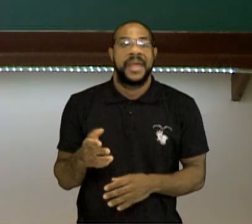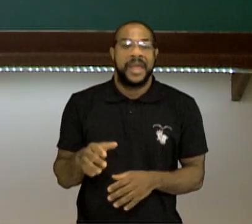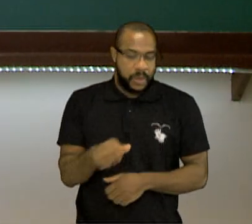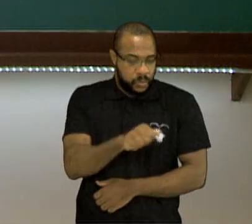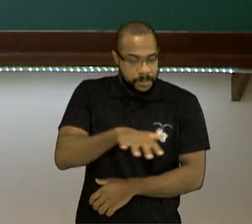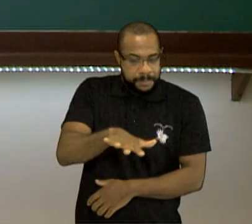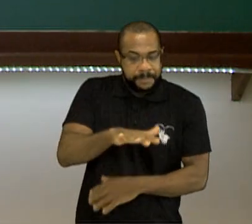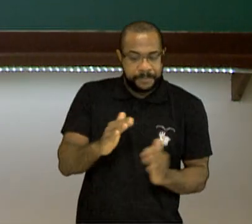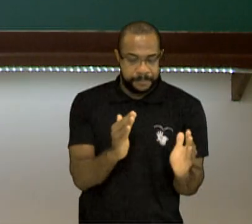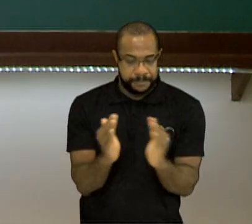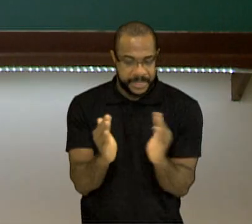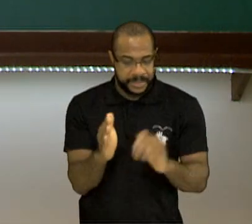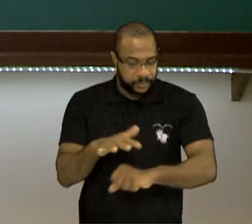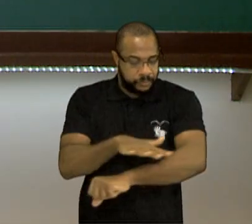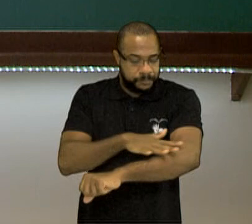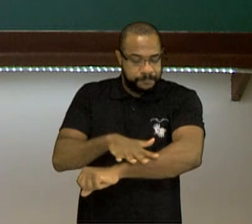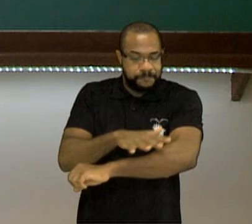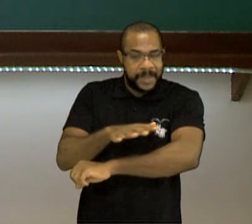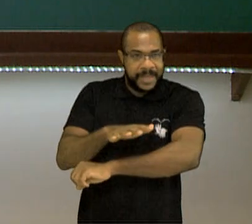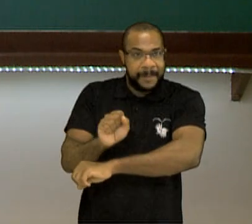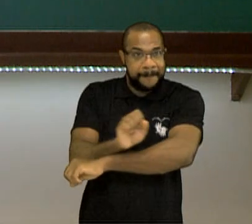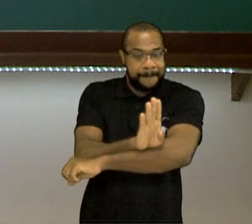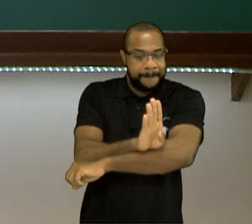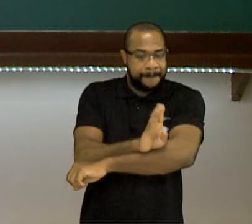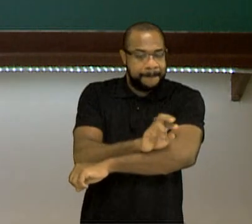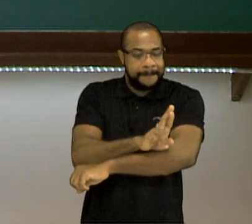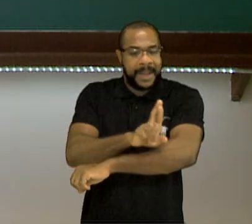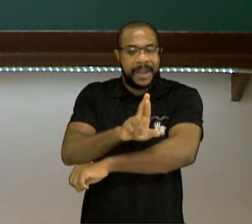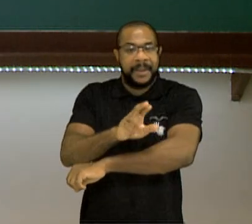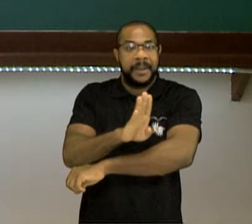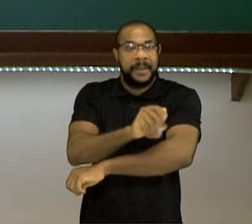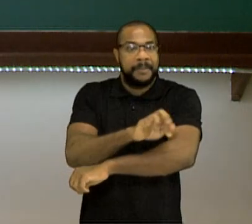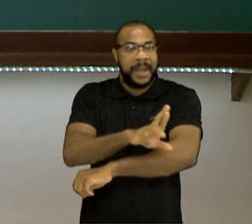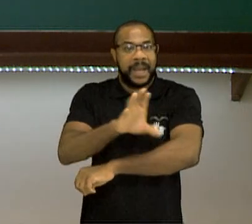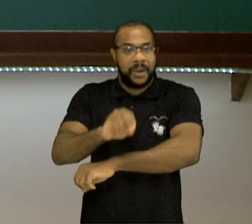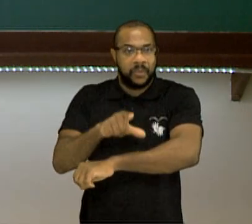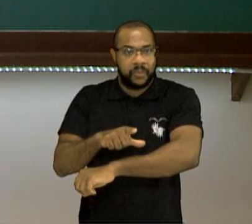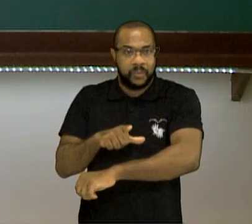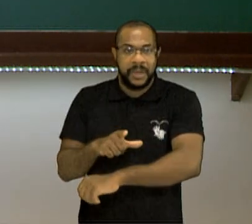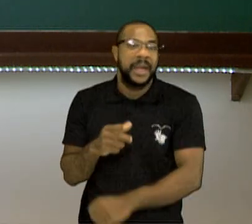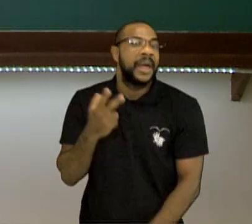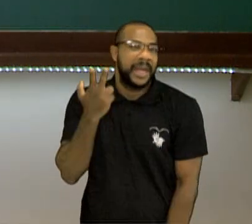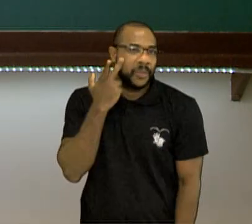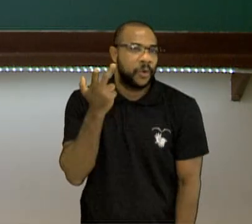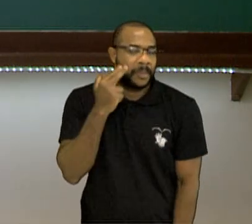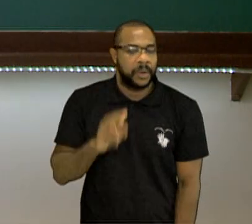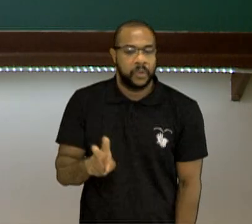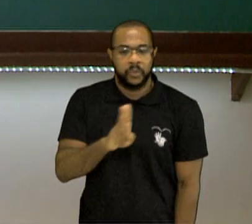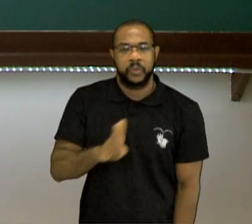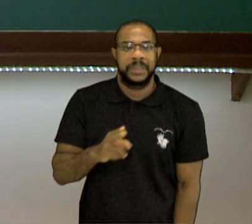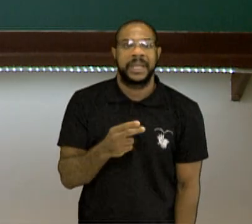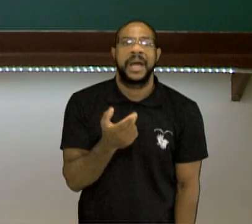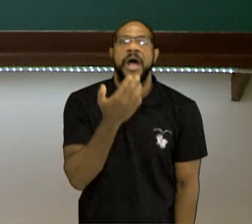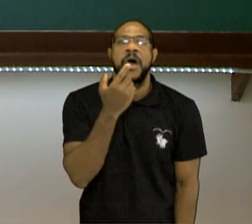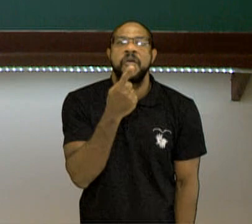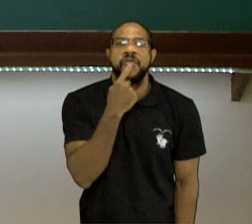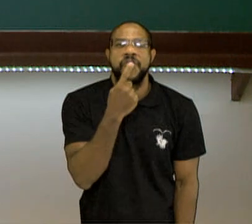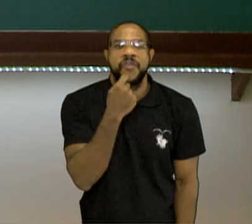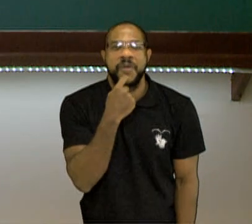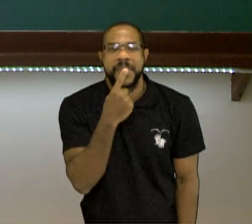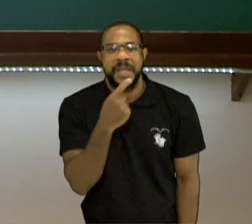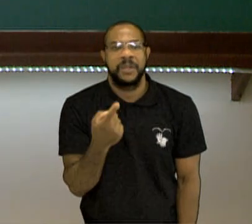se usar o vermelho e o verde, que são cores contrastantes, né? Nós temos